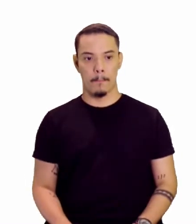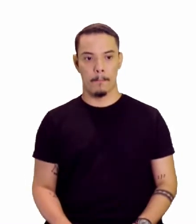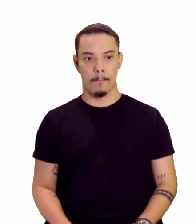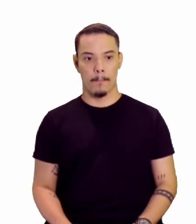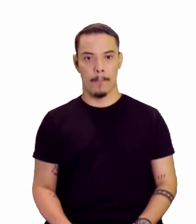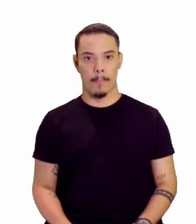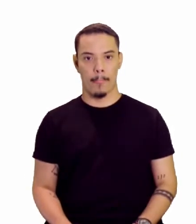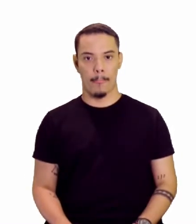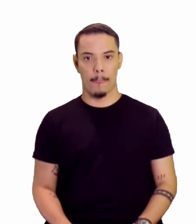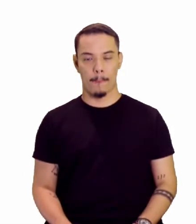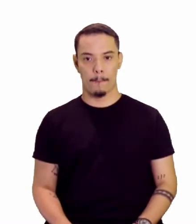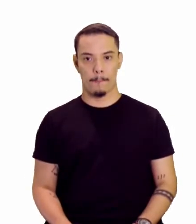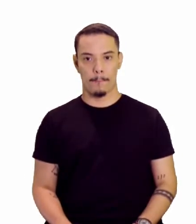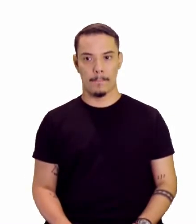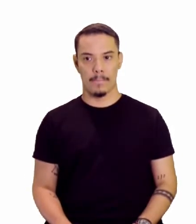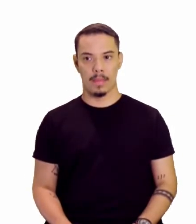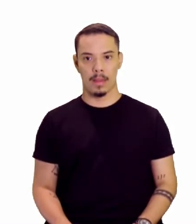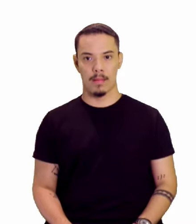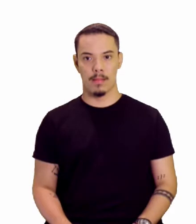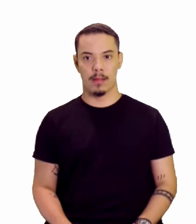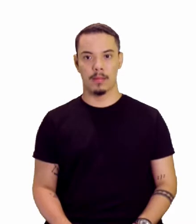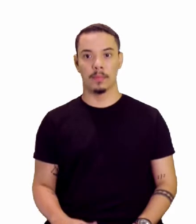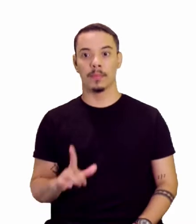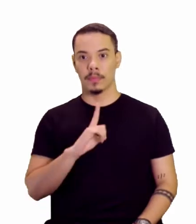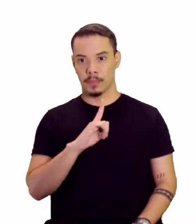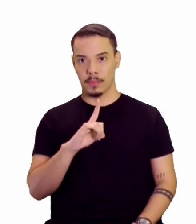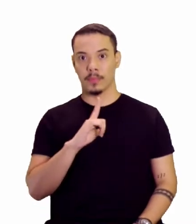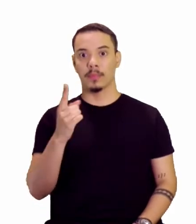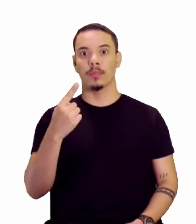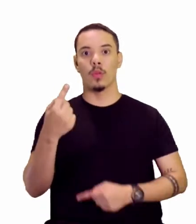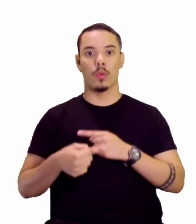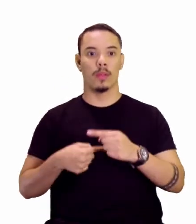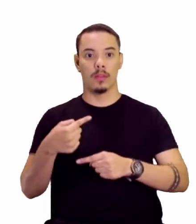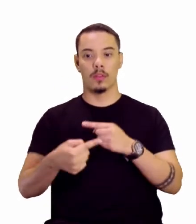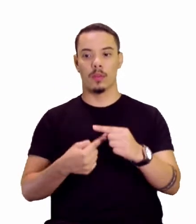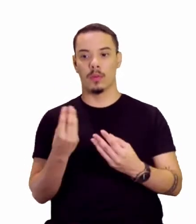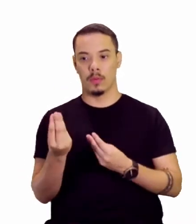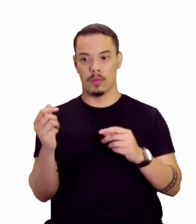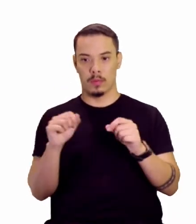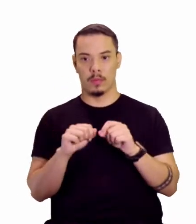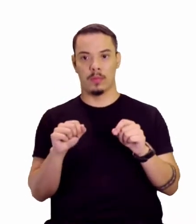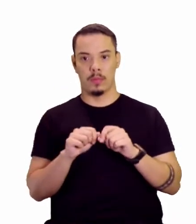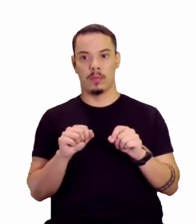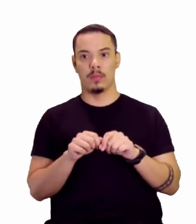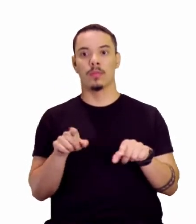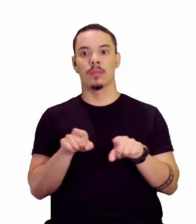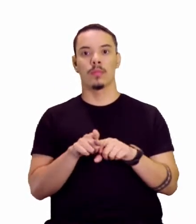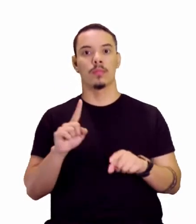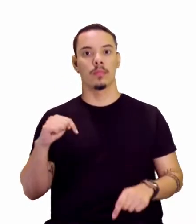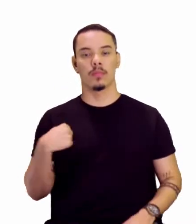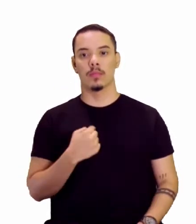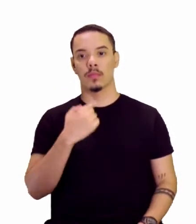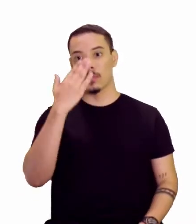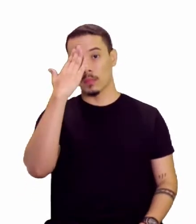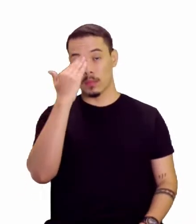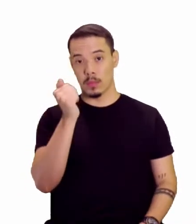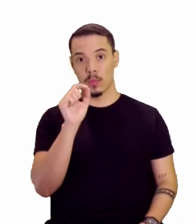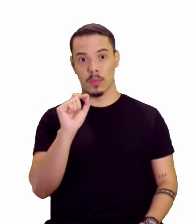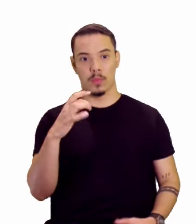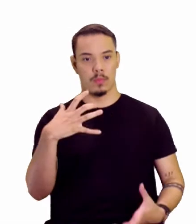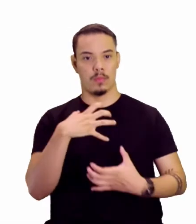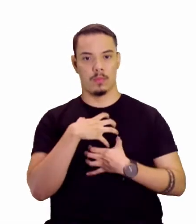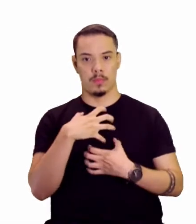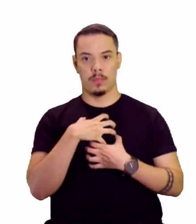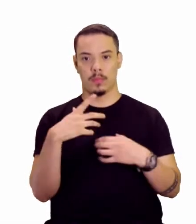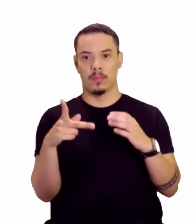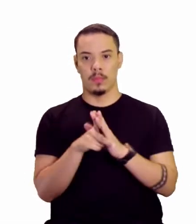Aqui, nossa canetinha. A orientação da trajetória, certo? Então, aqui está o sentido da